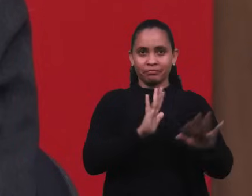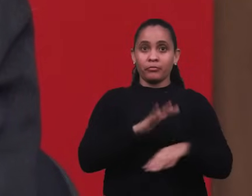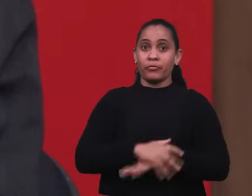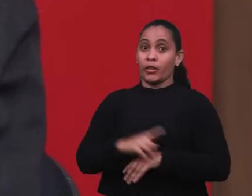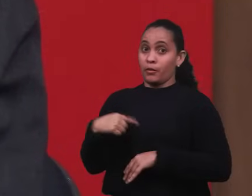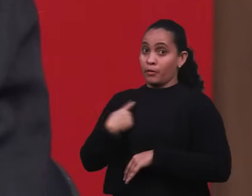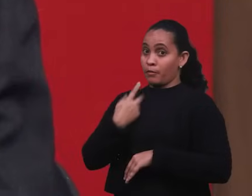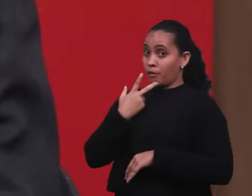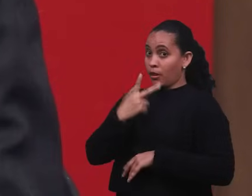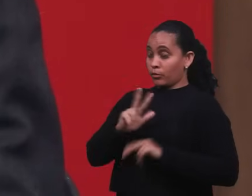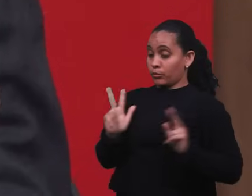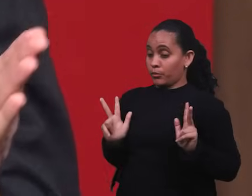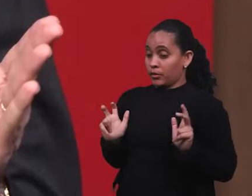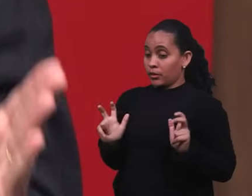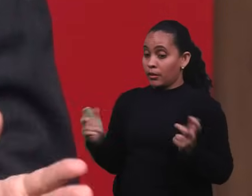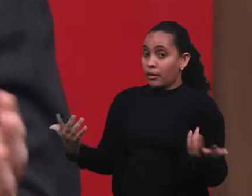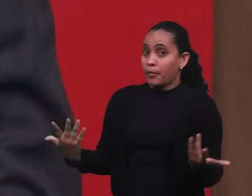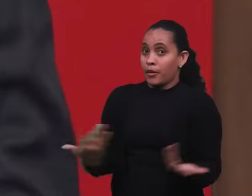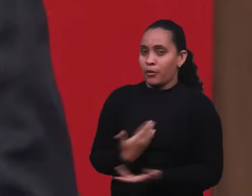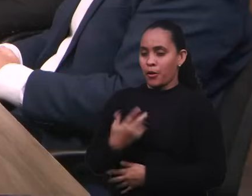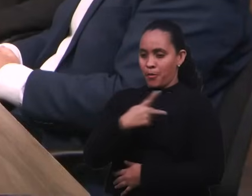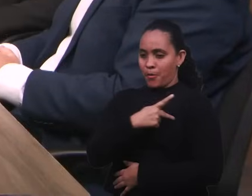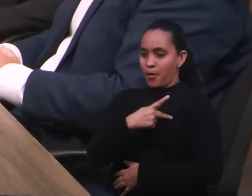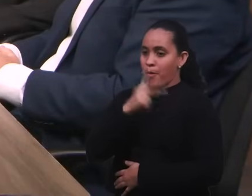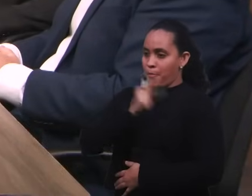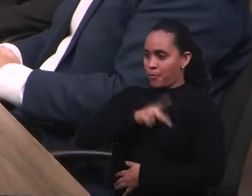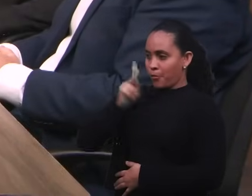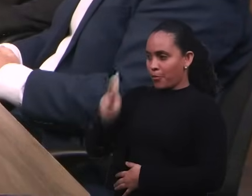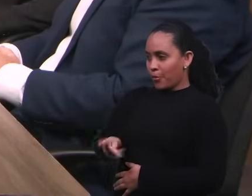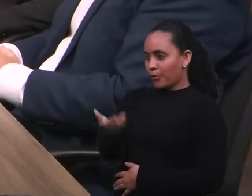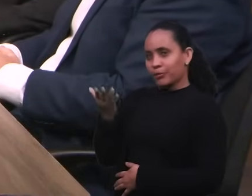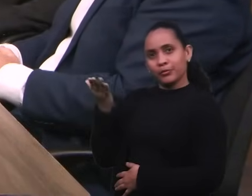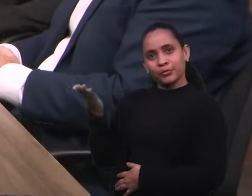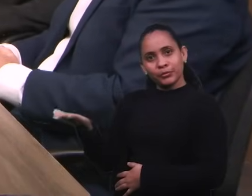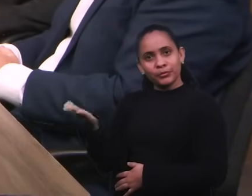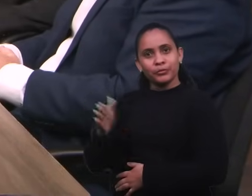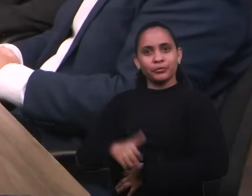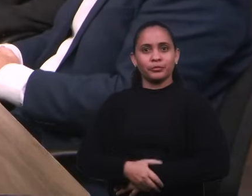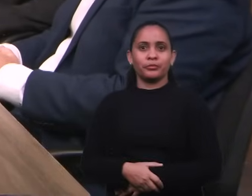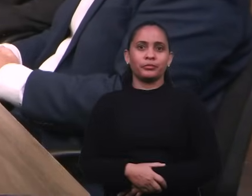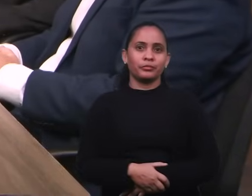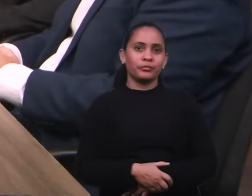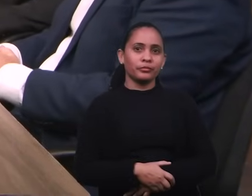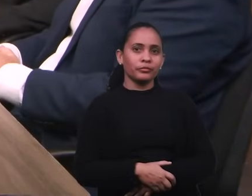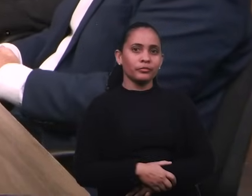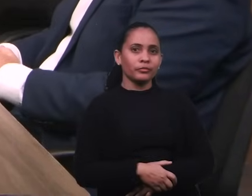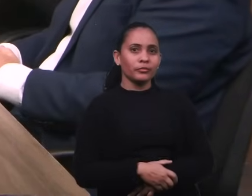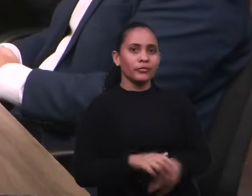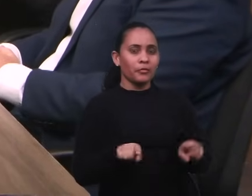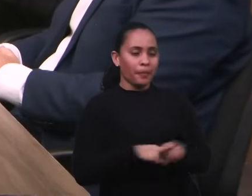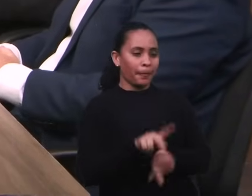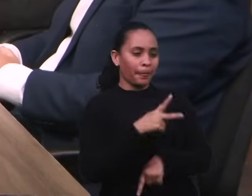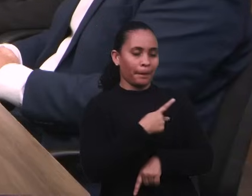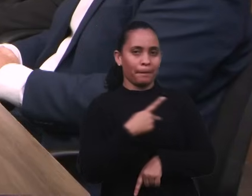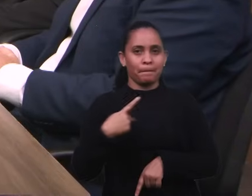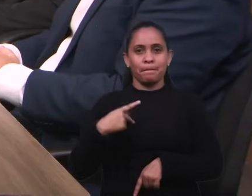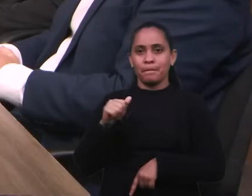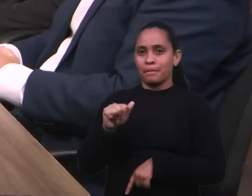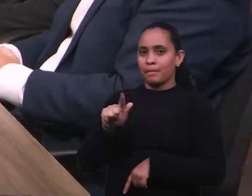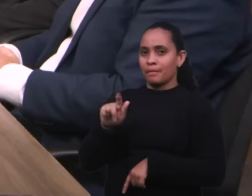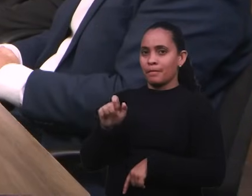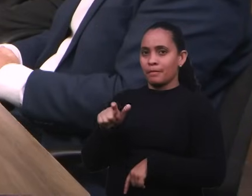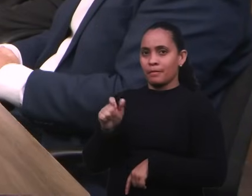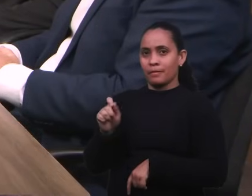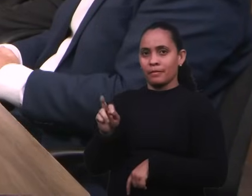assunto. Ao meu lado está aqui o professor Dr. Marcos Saúde, a paz do A Senhor. paz do Senhor. Amém. Pastor Alexandre Paulino, a